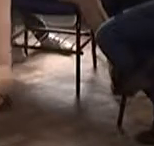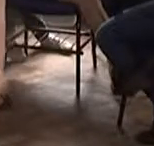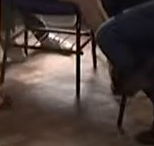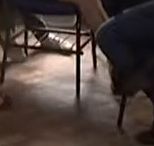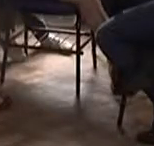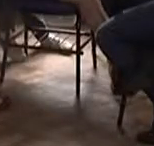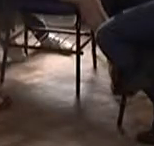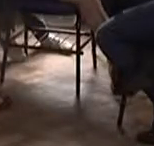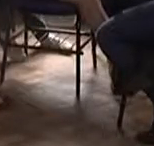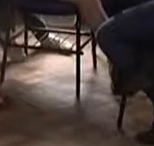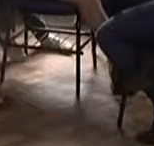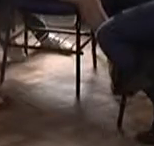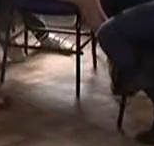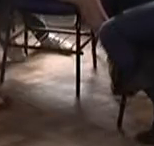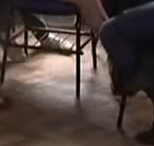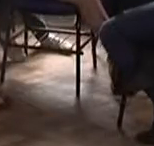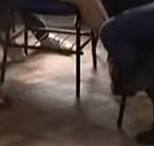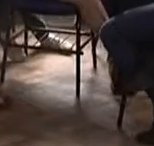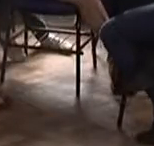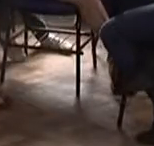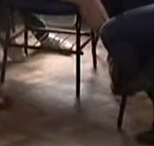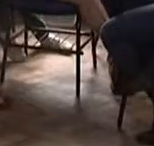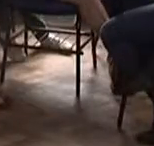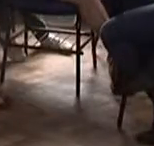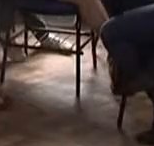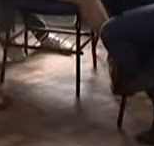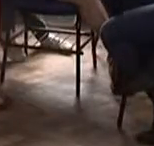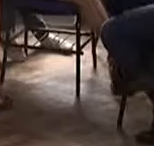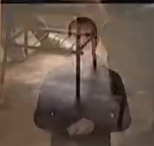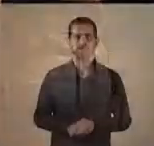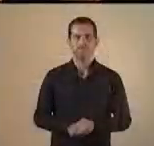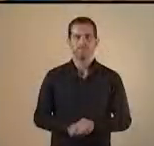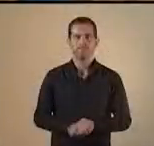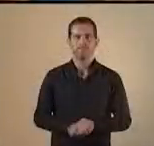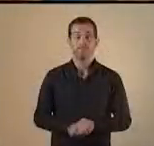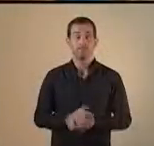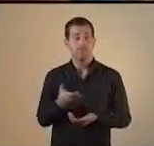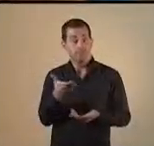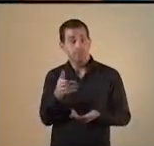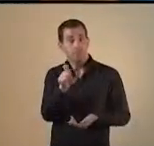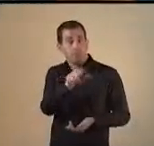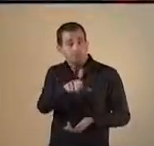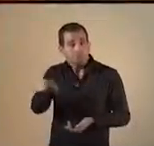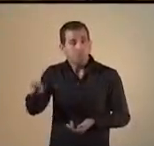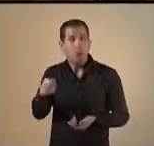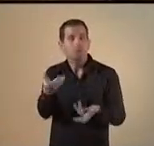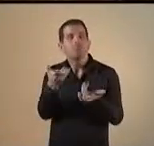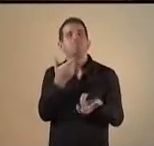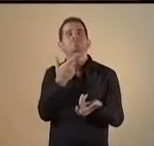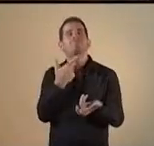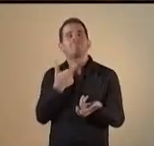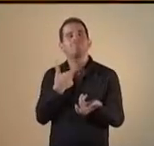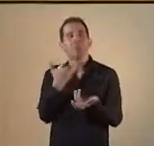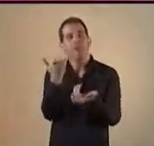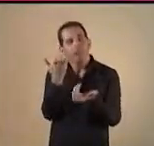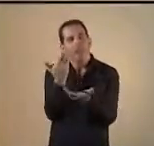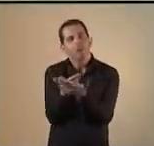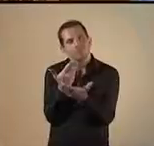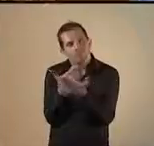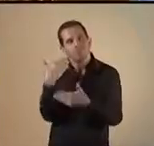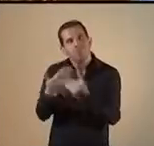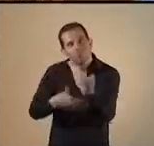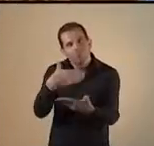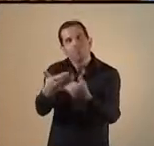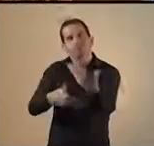extremamente importante, que é o de estabelecer a comunicação entre esses dois grupos. Para quem escolheu a carreira para seguir, a paixão por